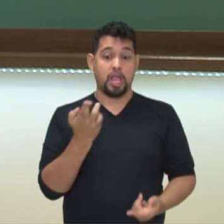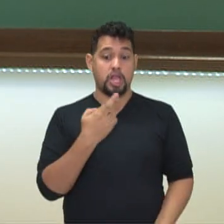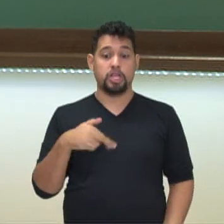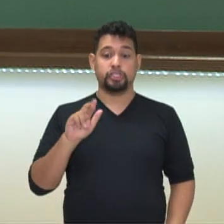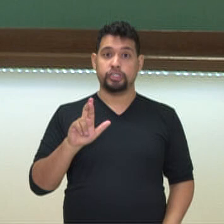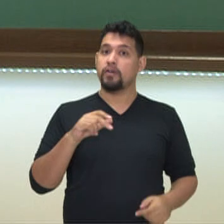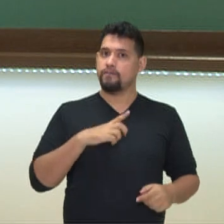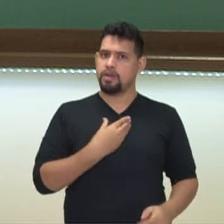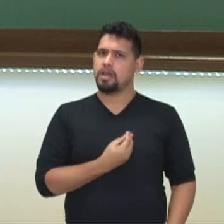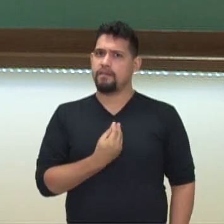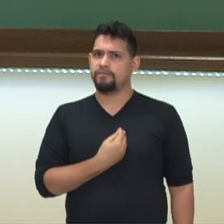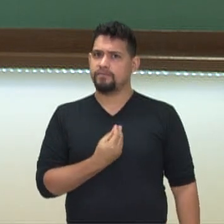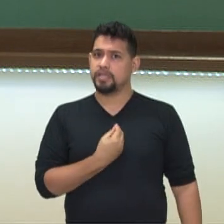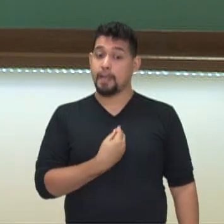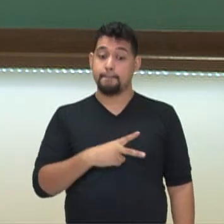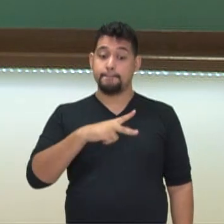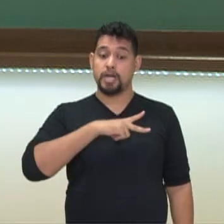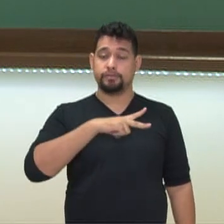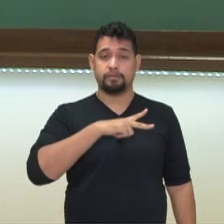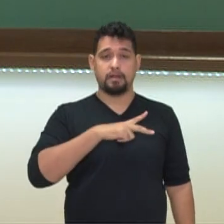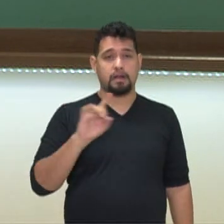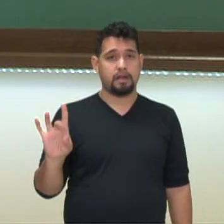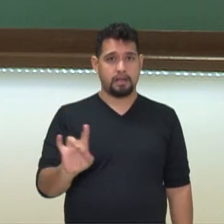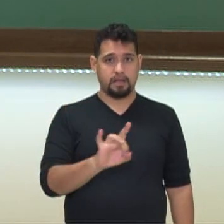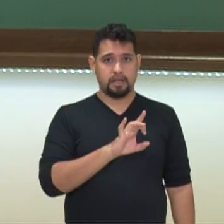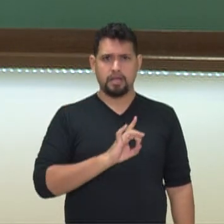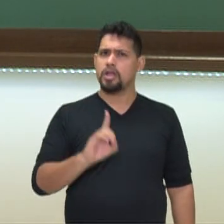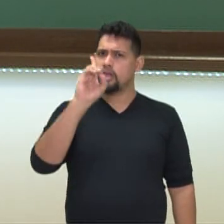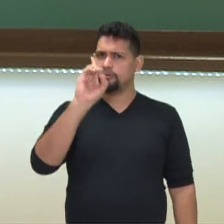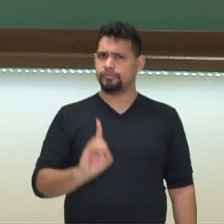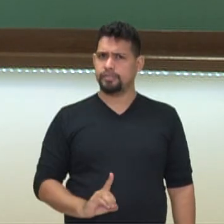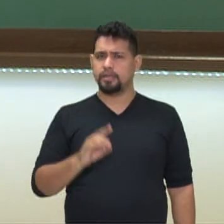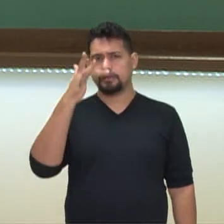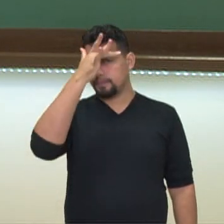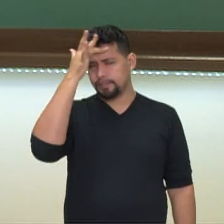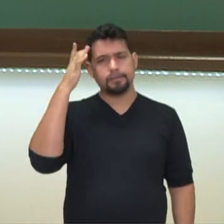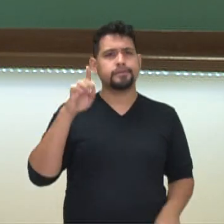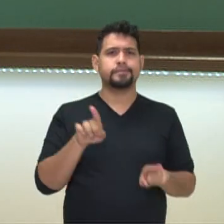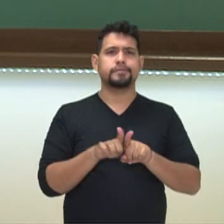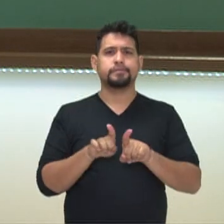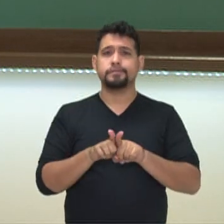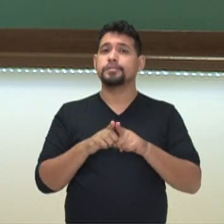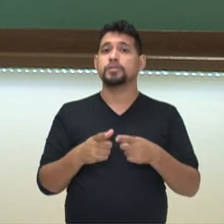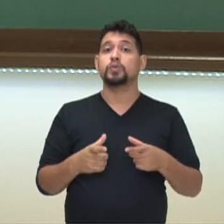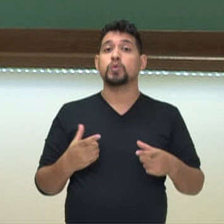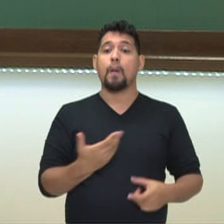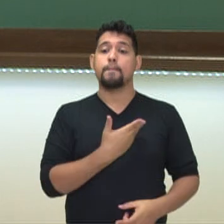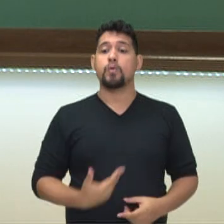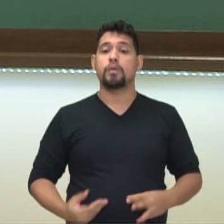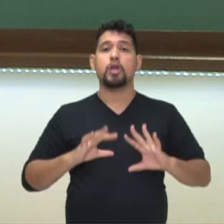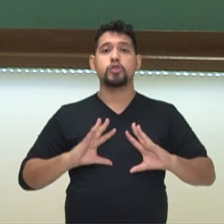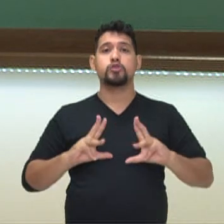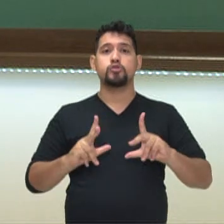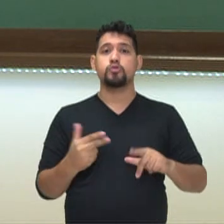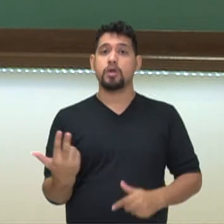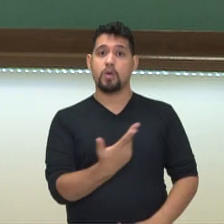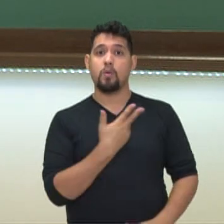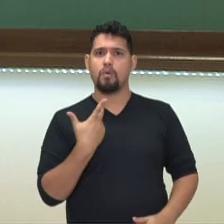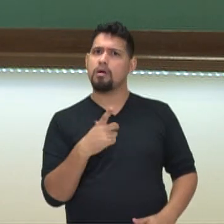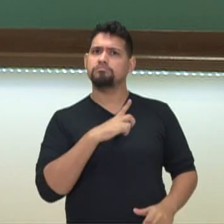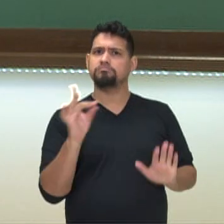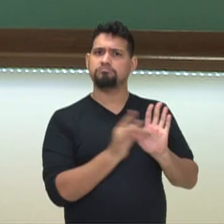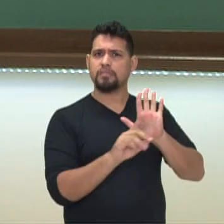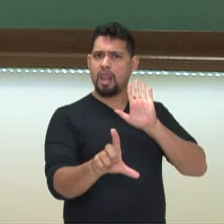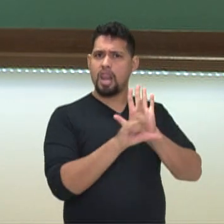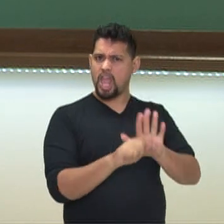faz parte da vida privada, é um direito do cidadão. Na esfera pública somos todos iguais perante a lei